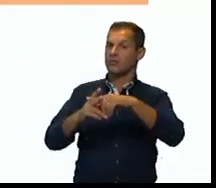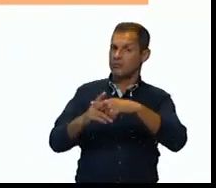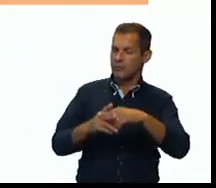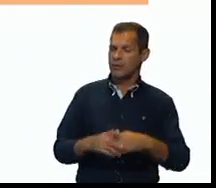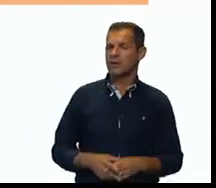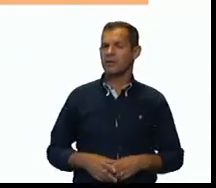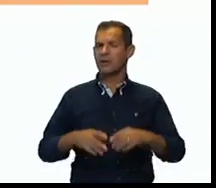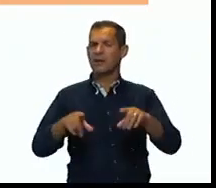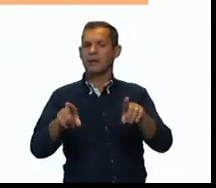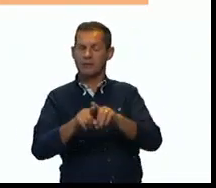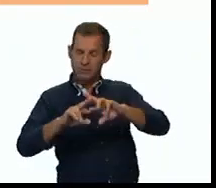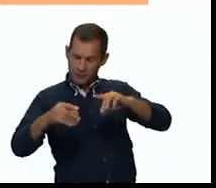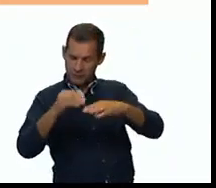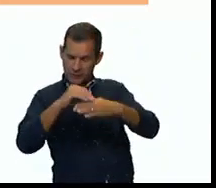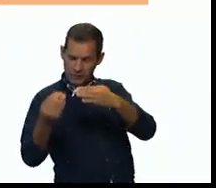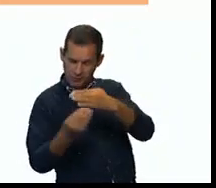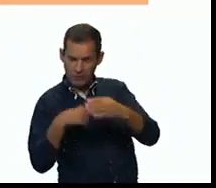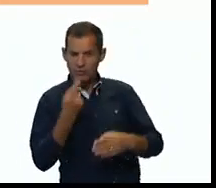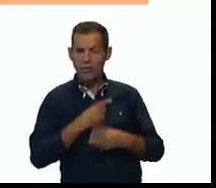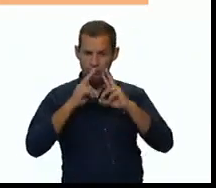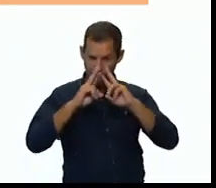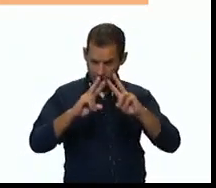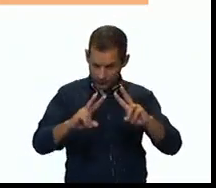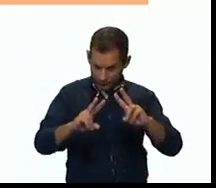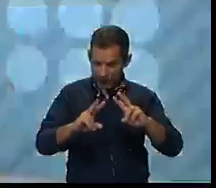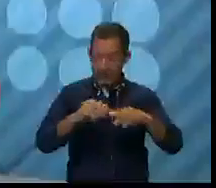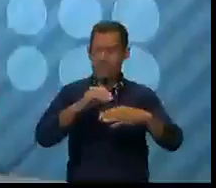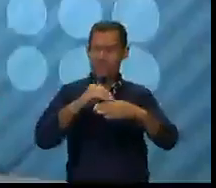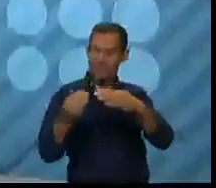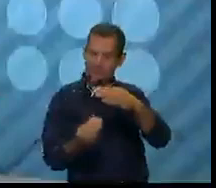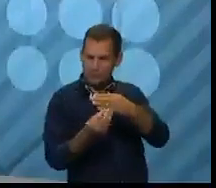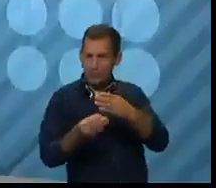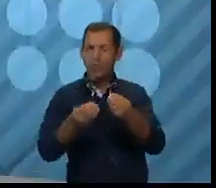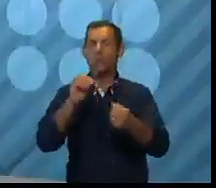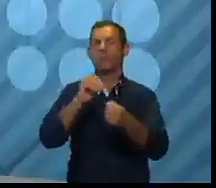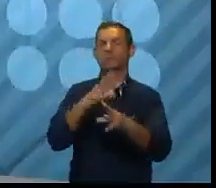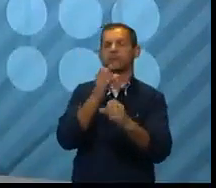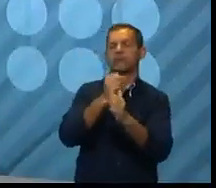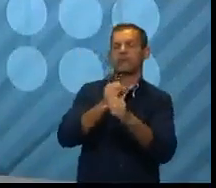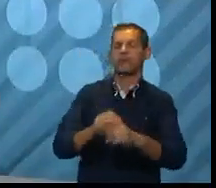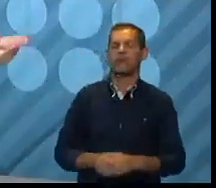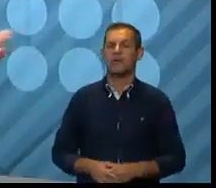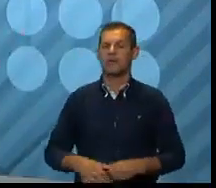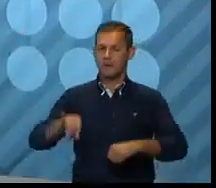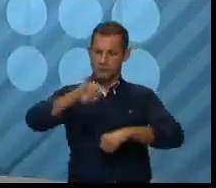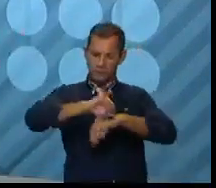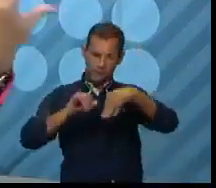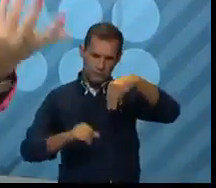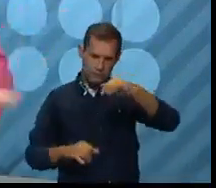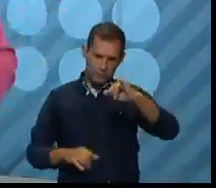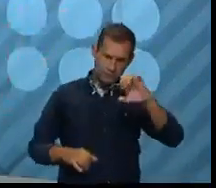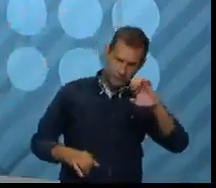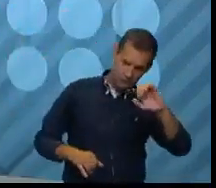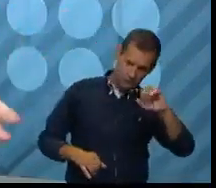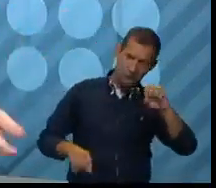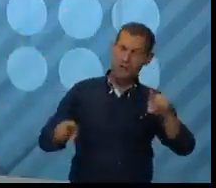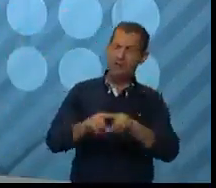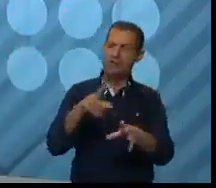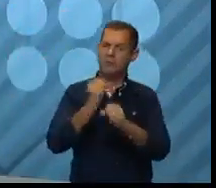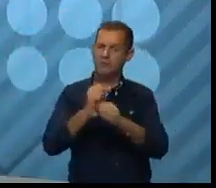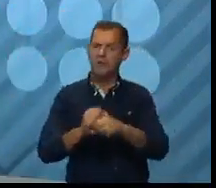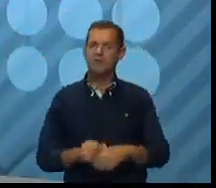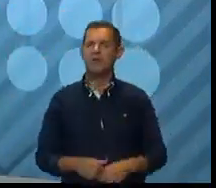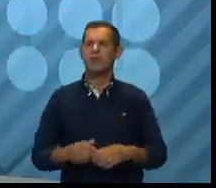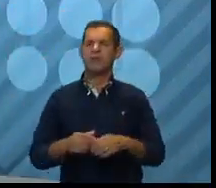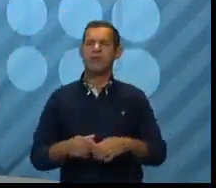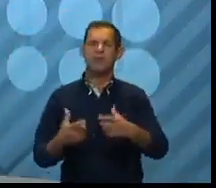várias aplicações. Nós veremos algumas dessas aplicações, como fazer o cálculo do centro de massa, como fazer o cálculo da área,